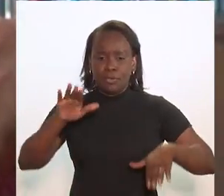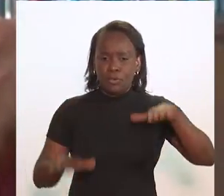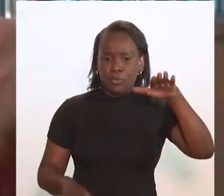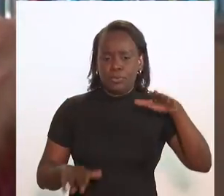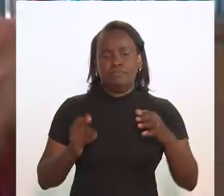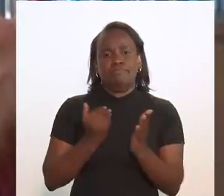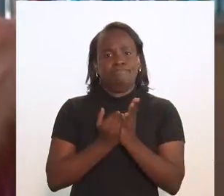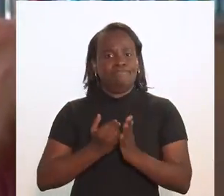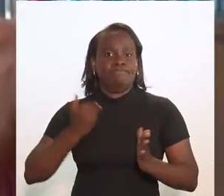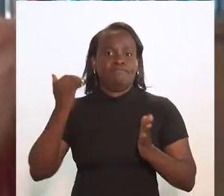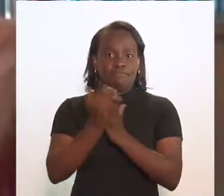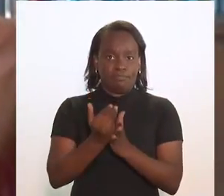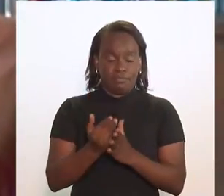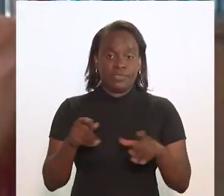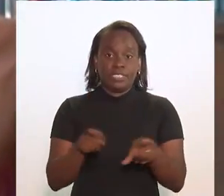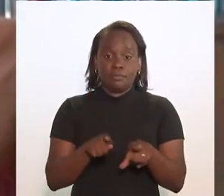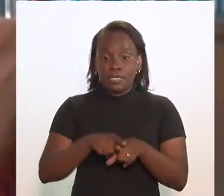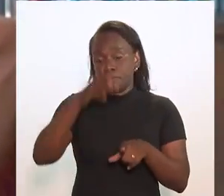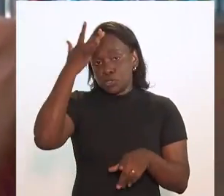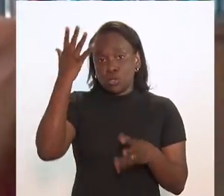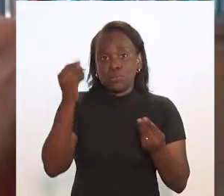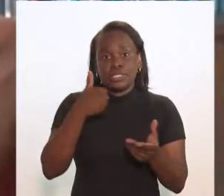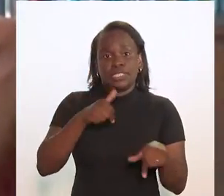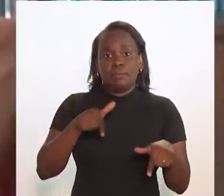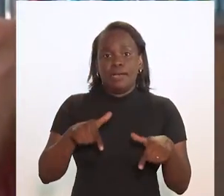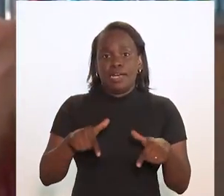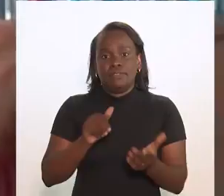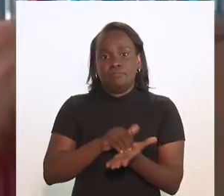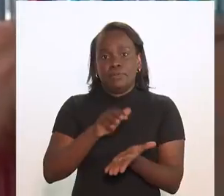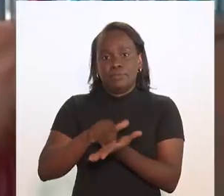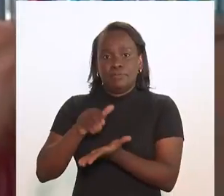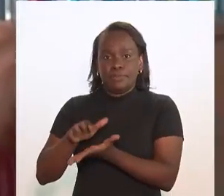desigualdade e o desemprego.